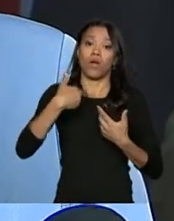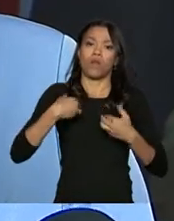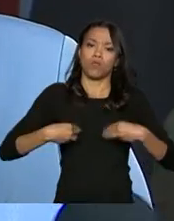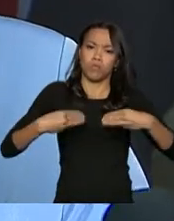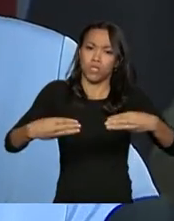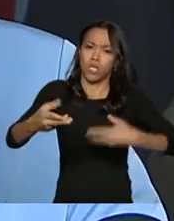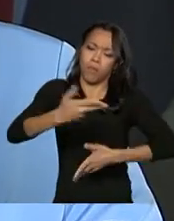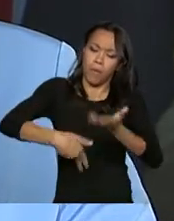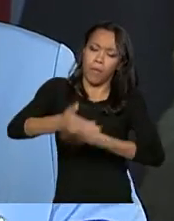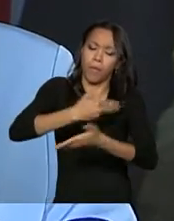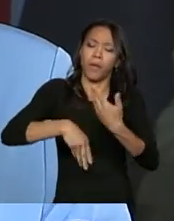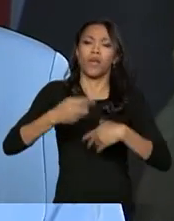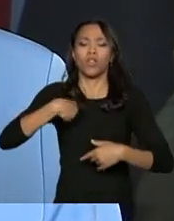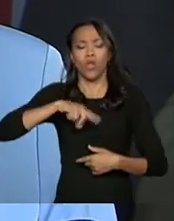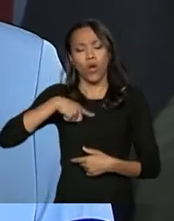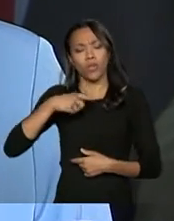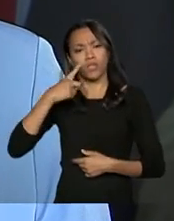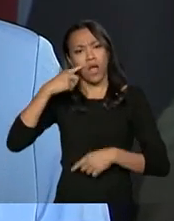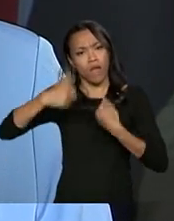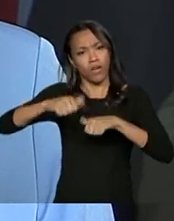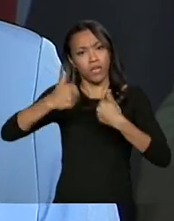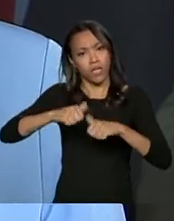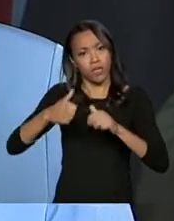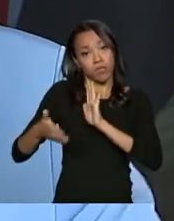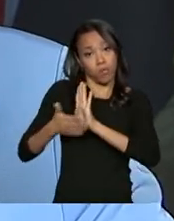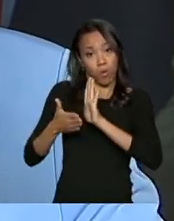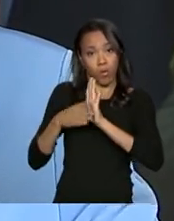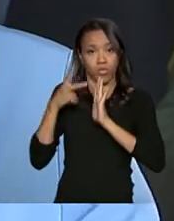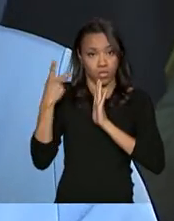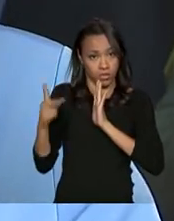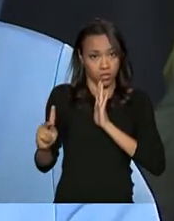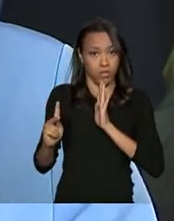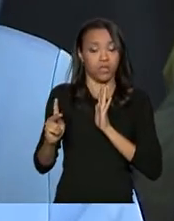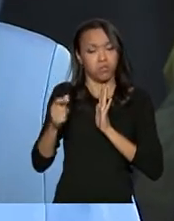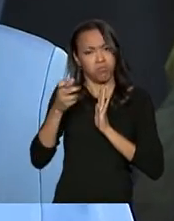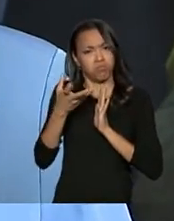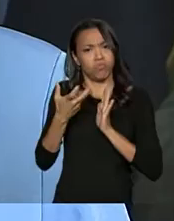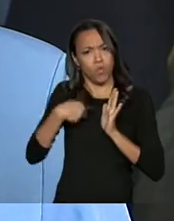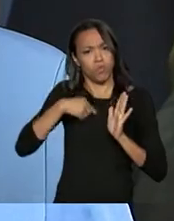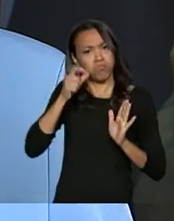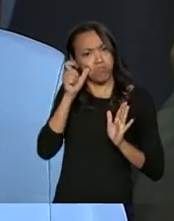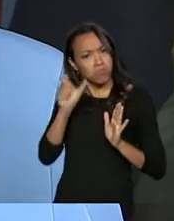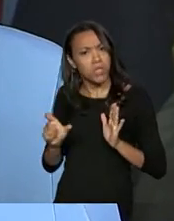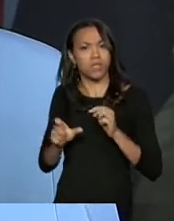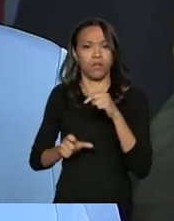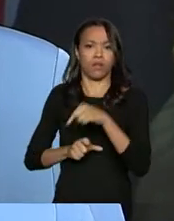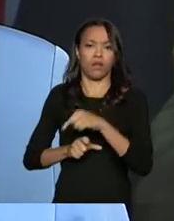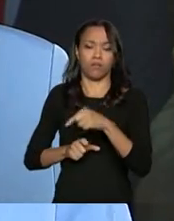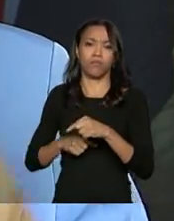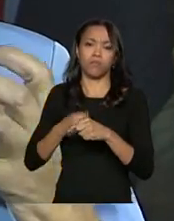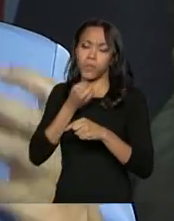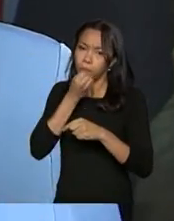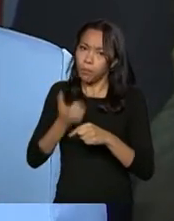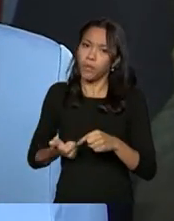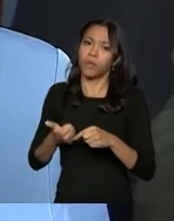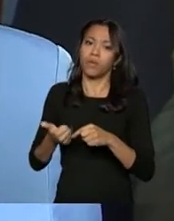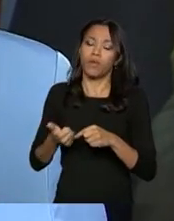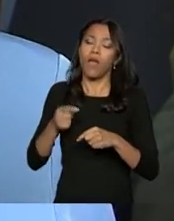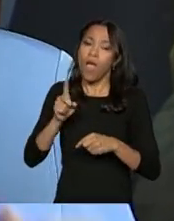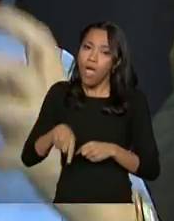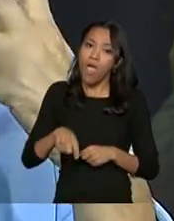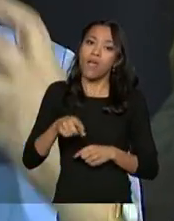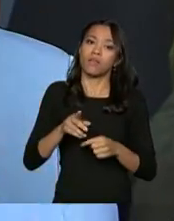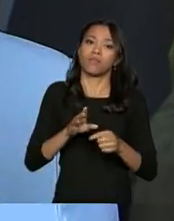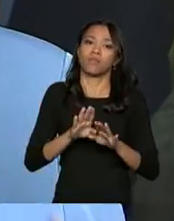27 propostas com grande interesse e valorizamos muito a presença delas. Eu acho que essa